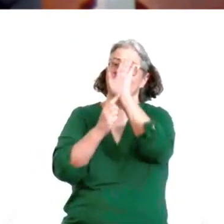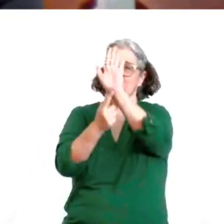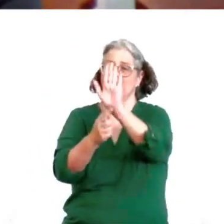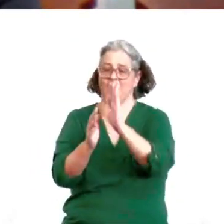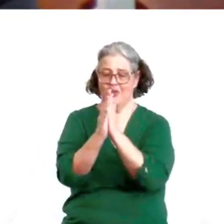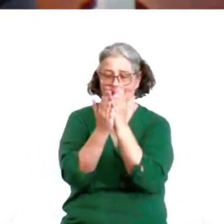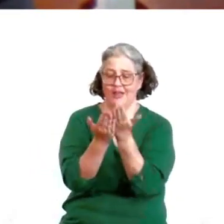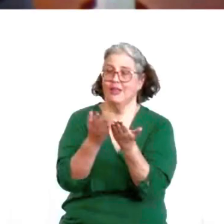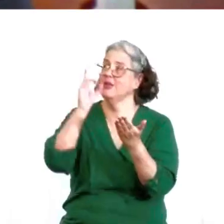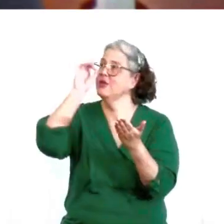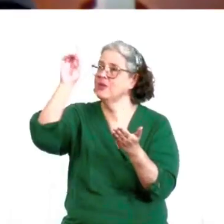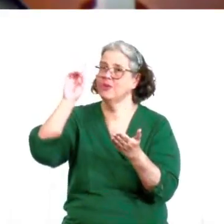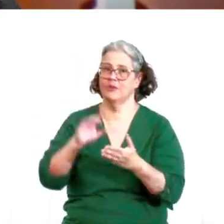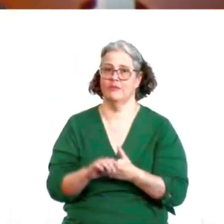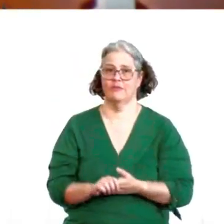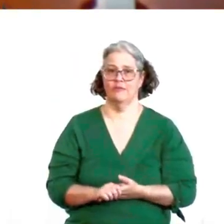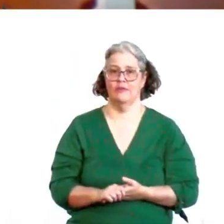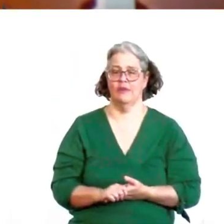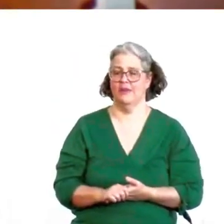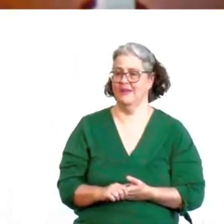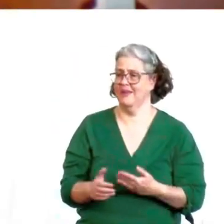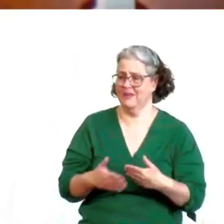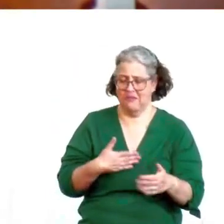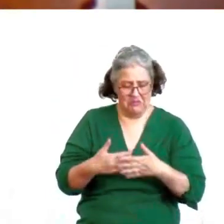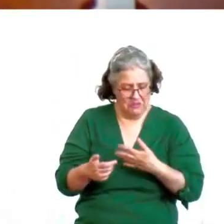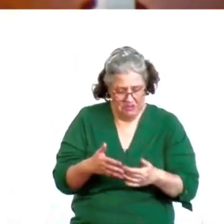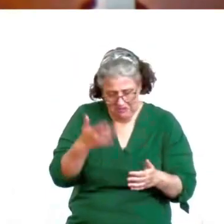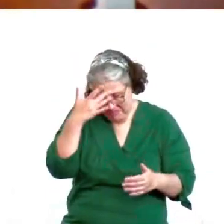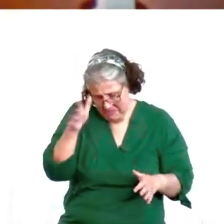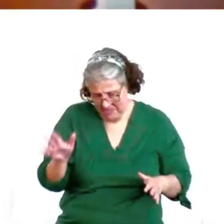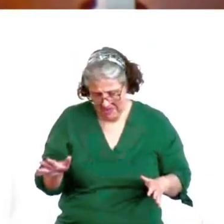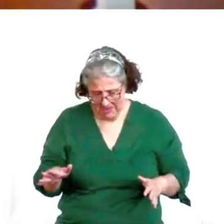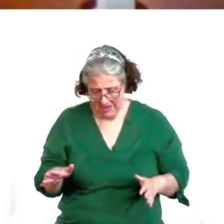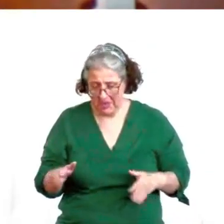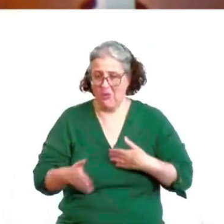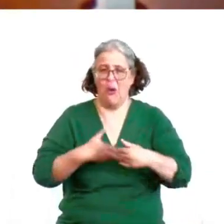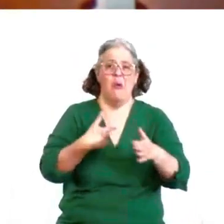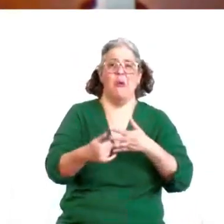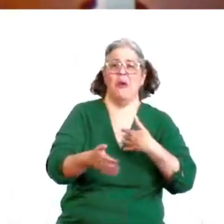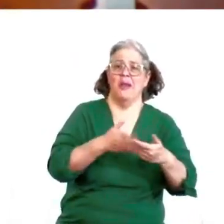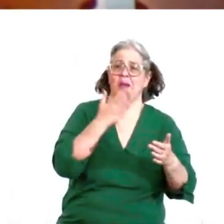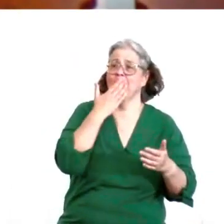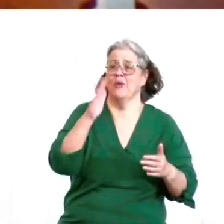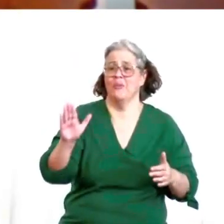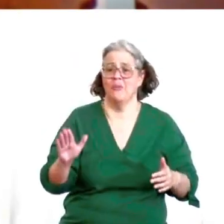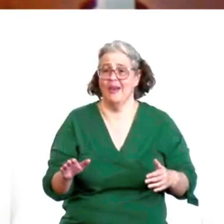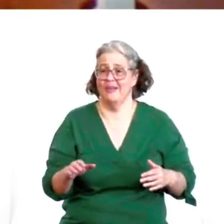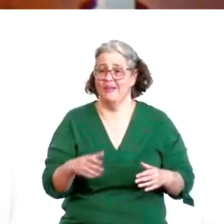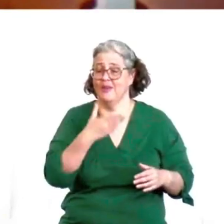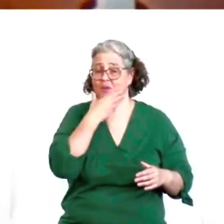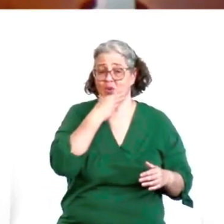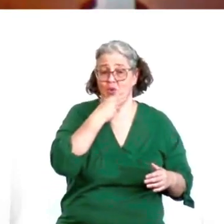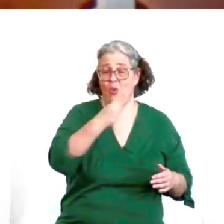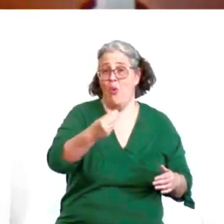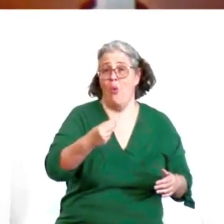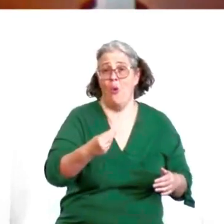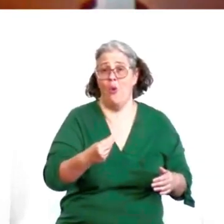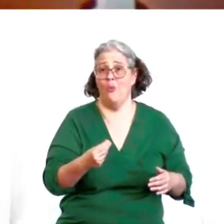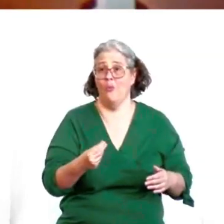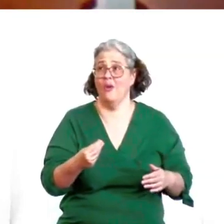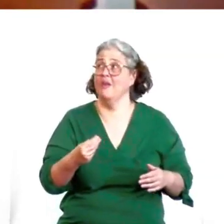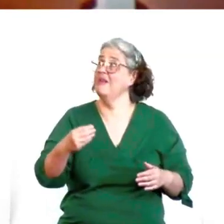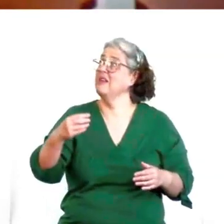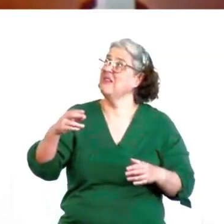Escrituras. Não sai por aí crendo em qualquer promessa que o homem faz, colocando o nome de